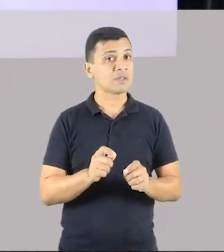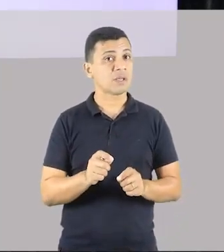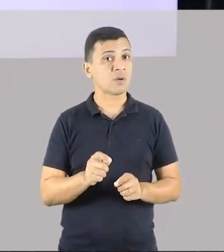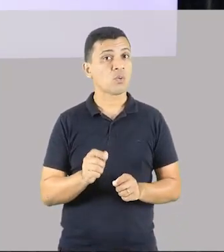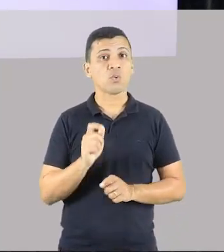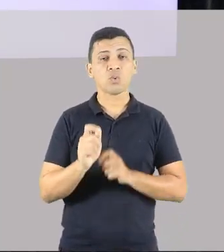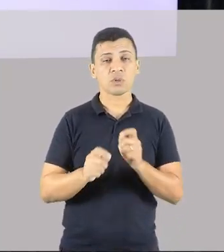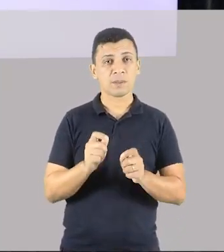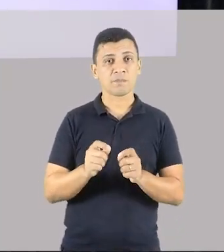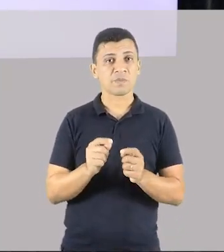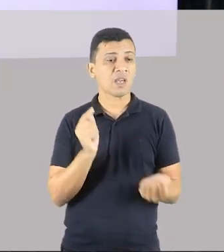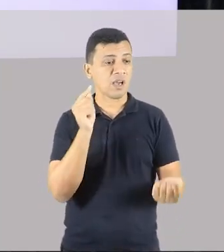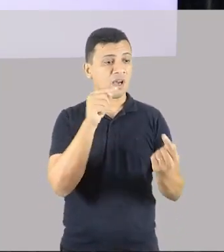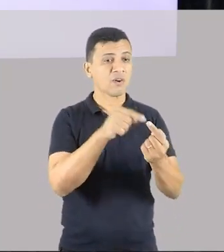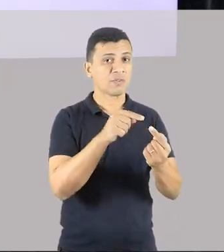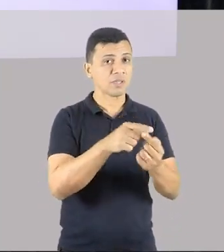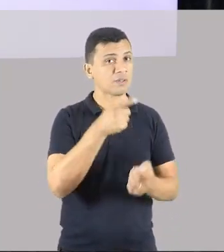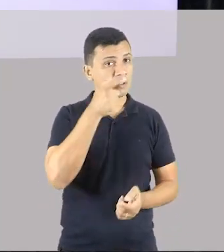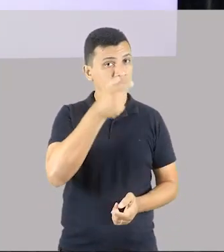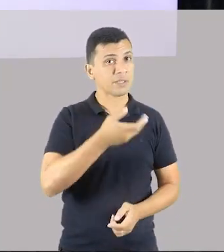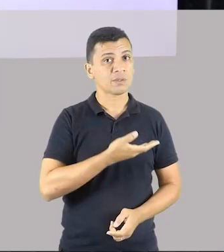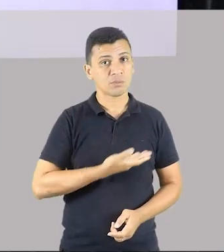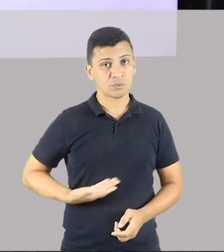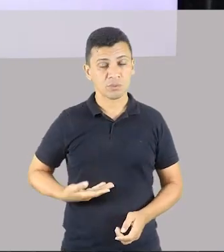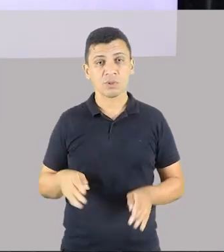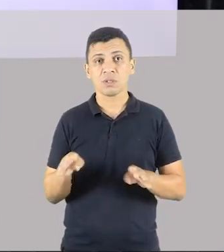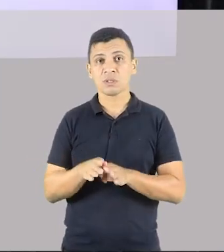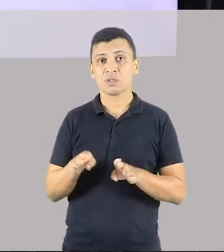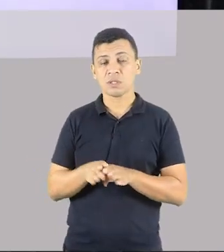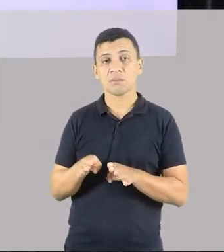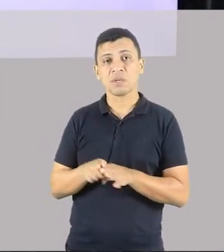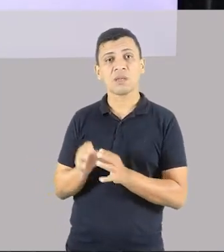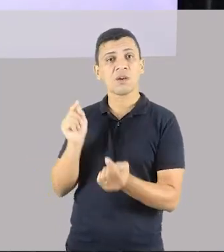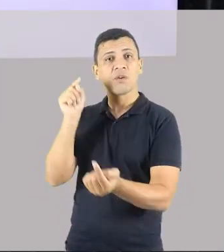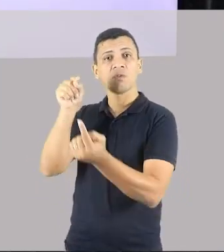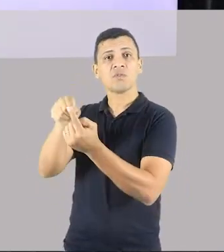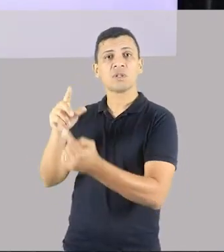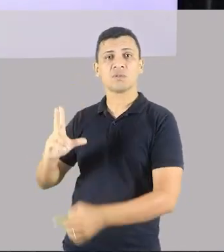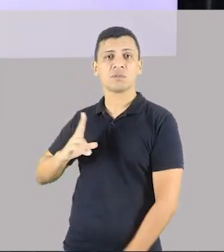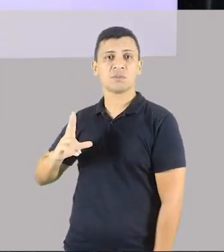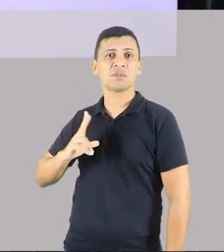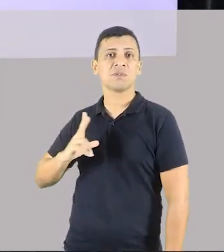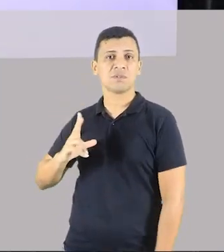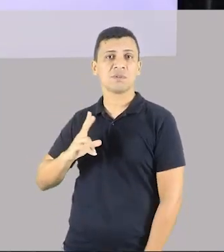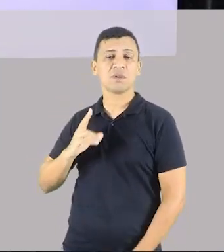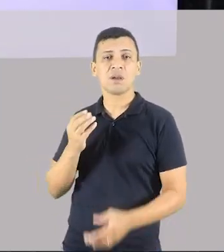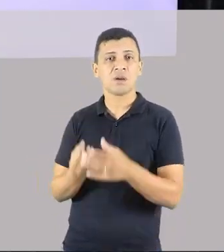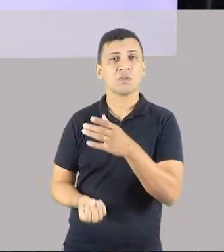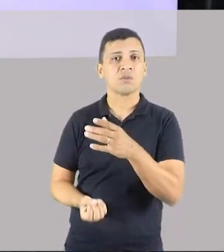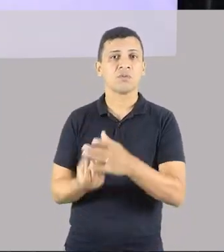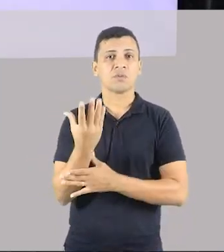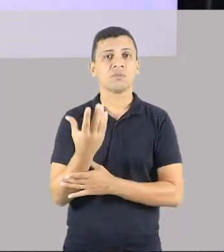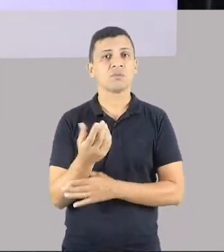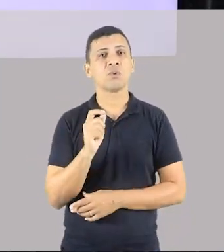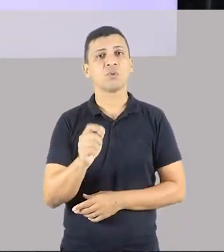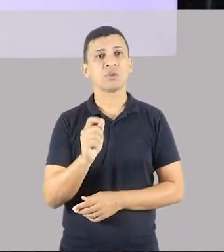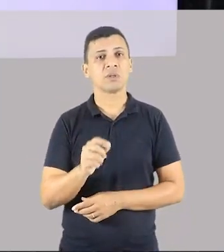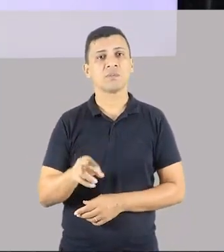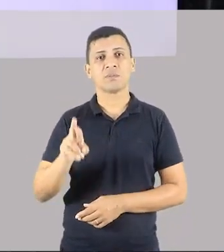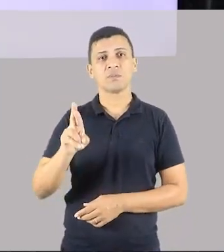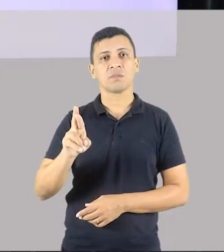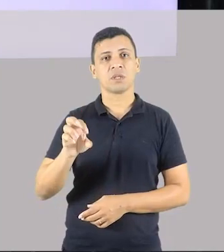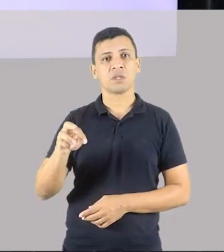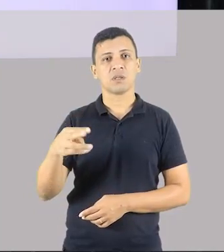observada não só na finalidade do interesse público, mas também na finalidade específica para que foi criado o Instituto da